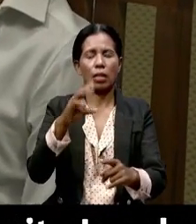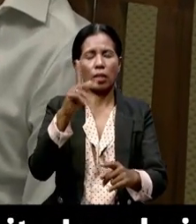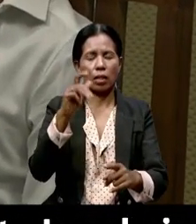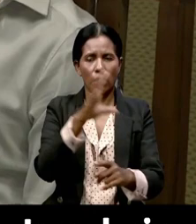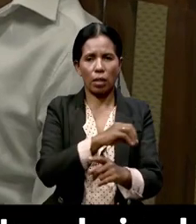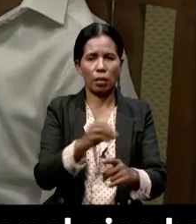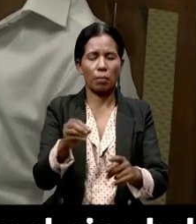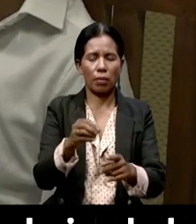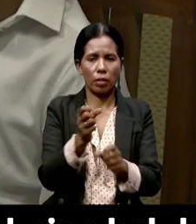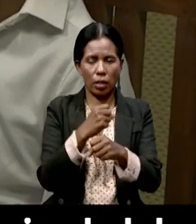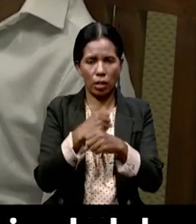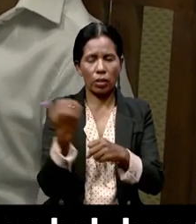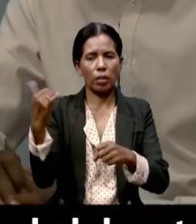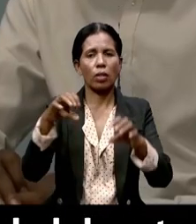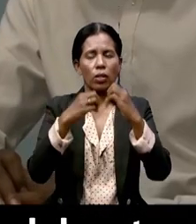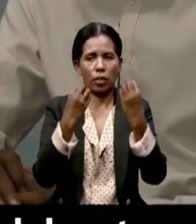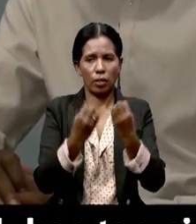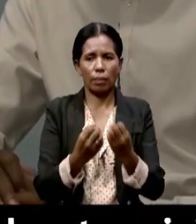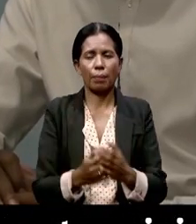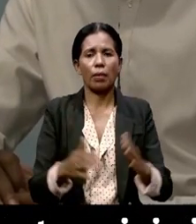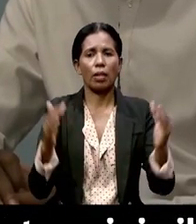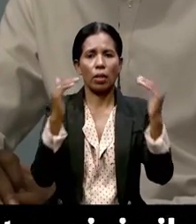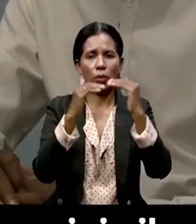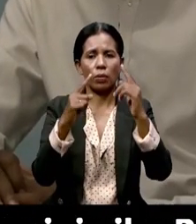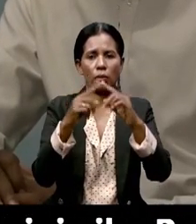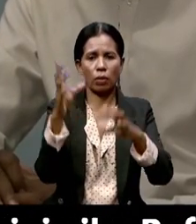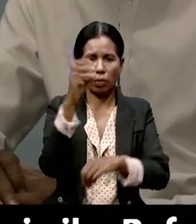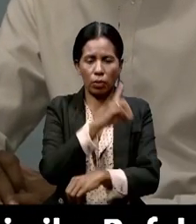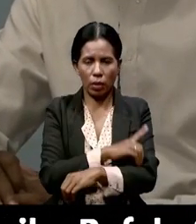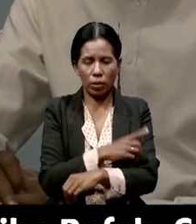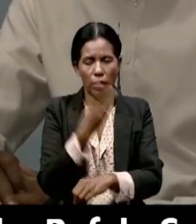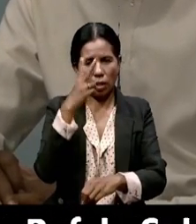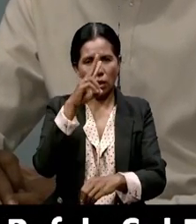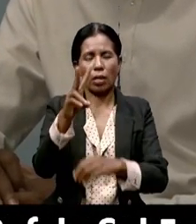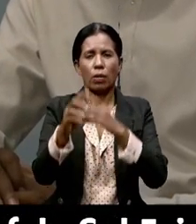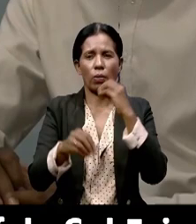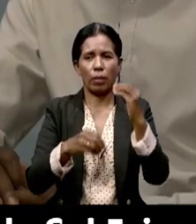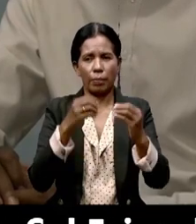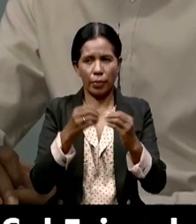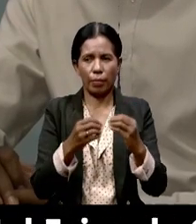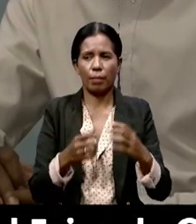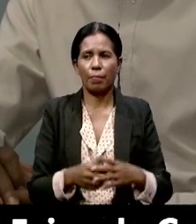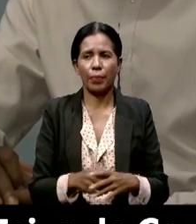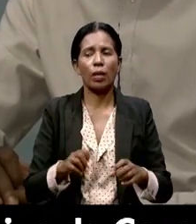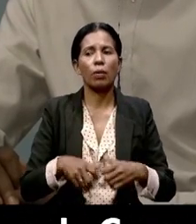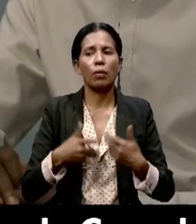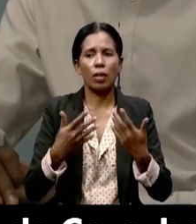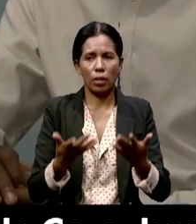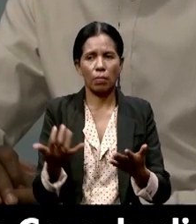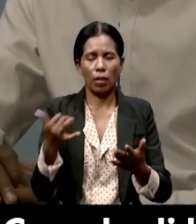bele legaliza sirenia organisasaun. Encontro idawohin atau haremos o insama ka